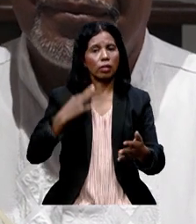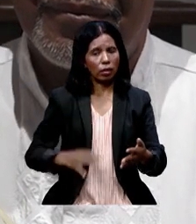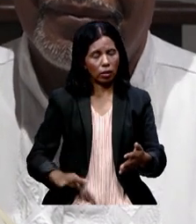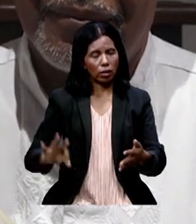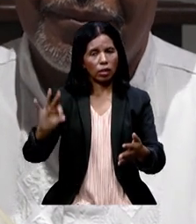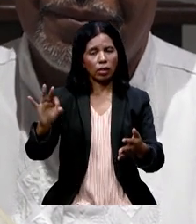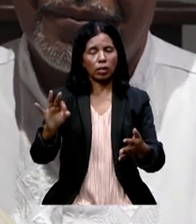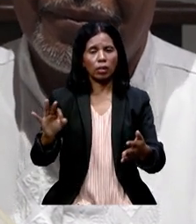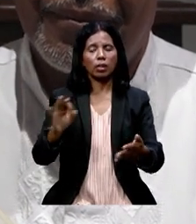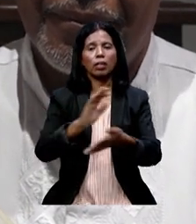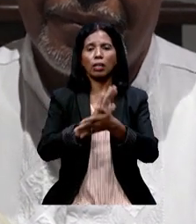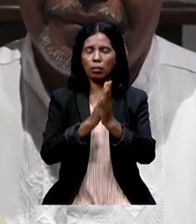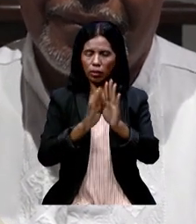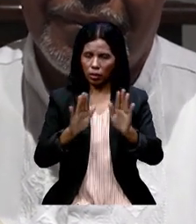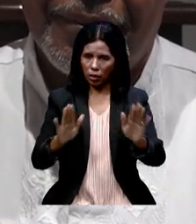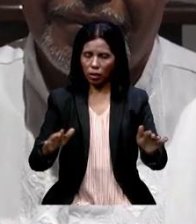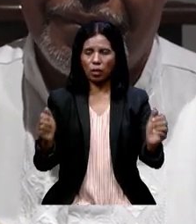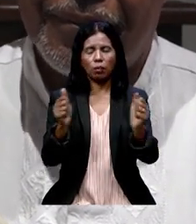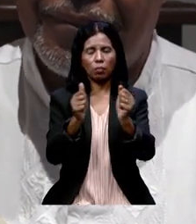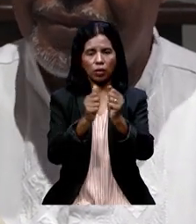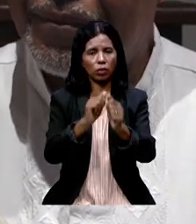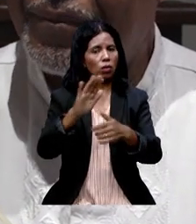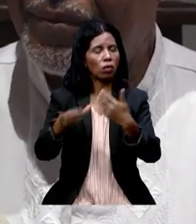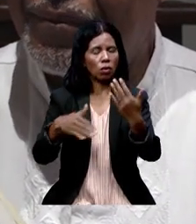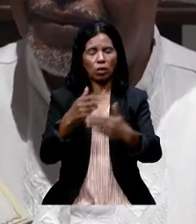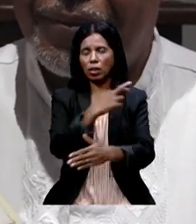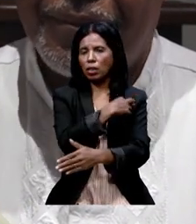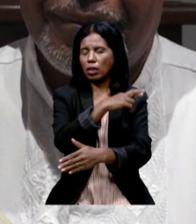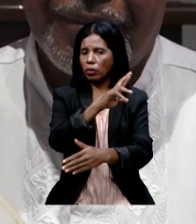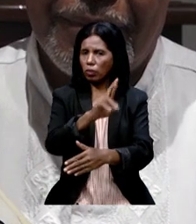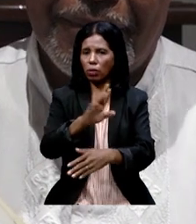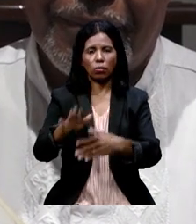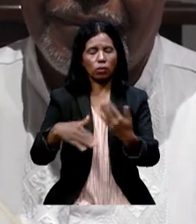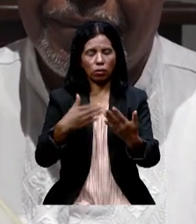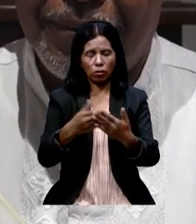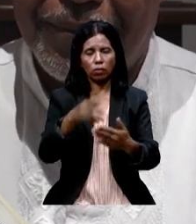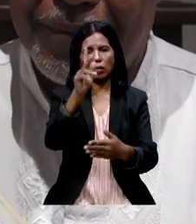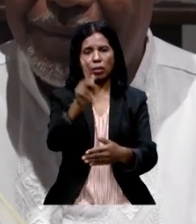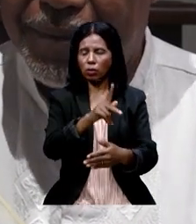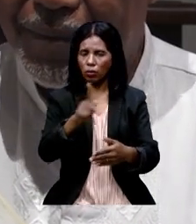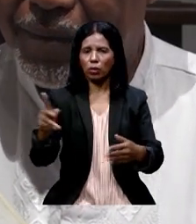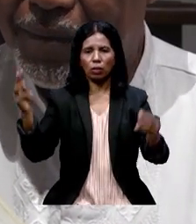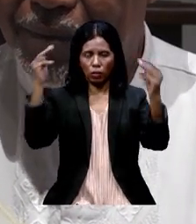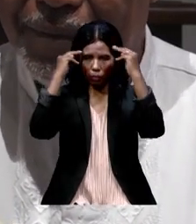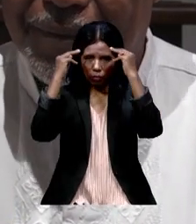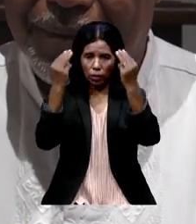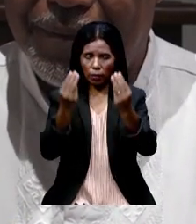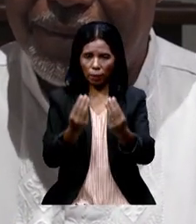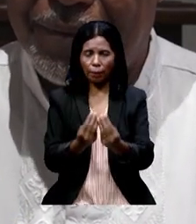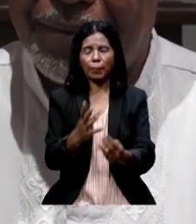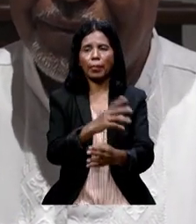de amizade entre os cristãos, os católicos e os muçulmanos. Então, assim,